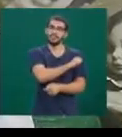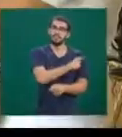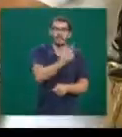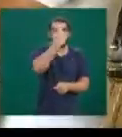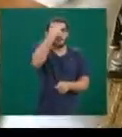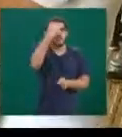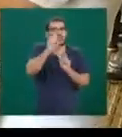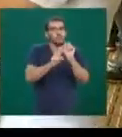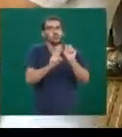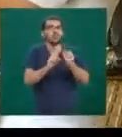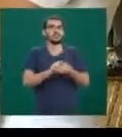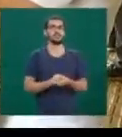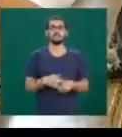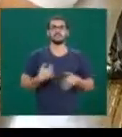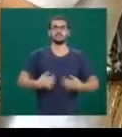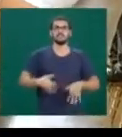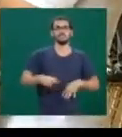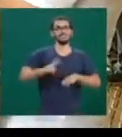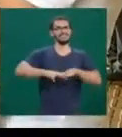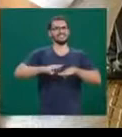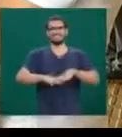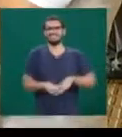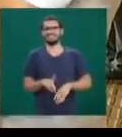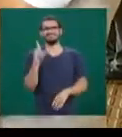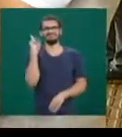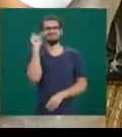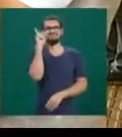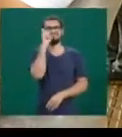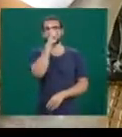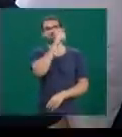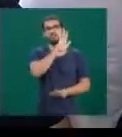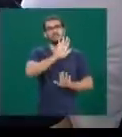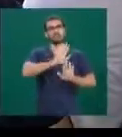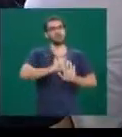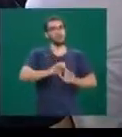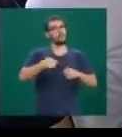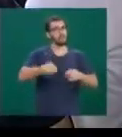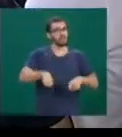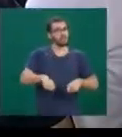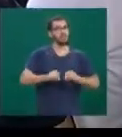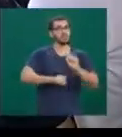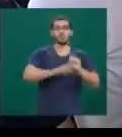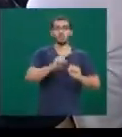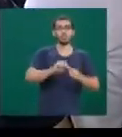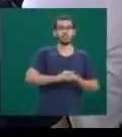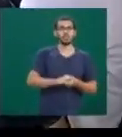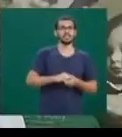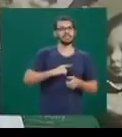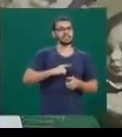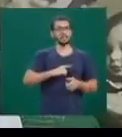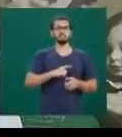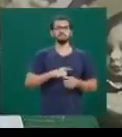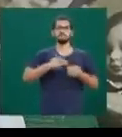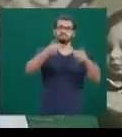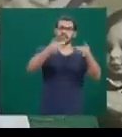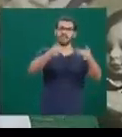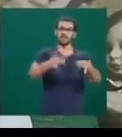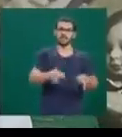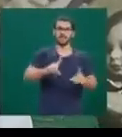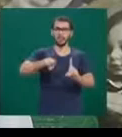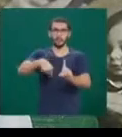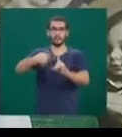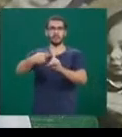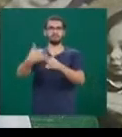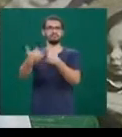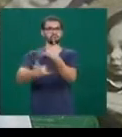que as exatas é um bicho de sete cabeças. Agregar o conhecimento, o conteúdo, junto com um jogo ou uma